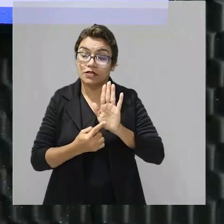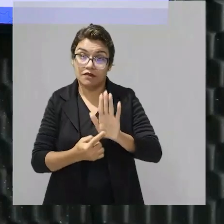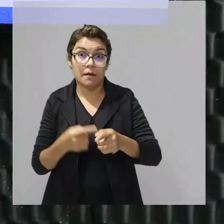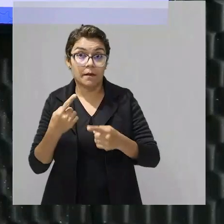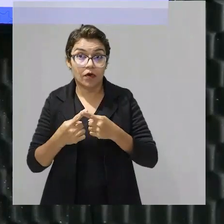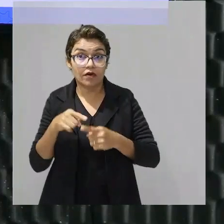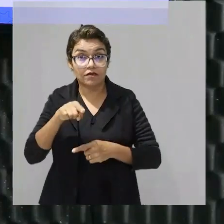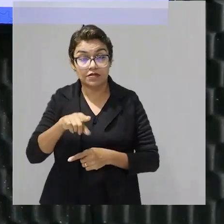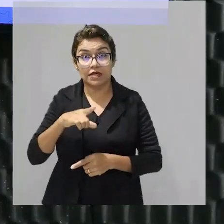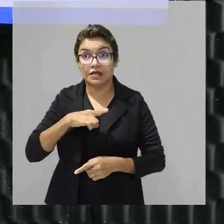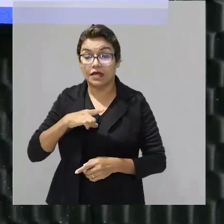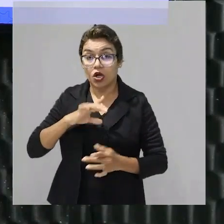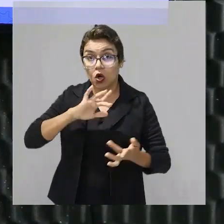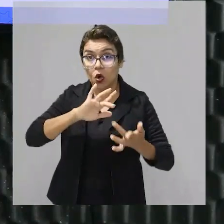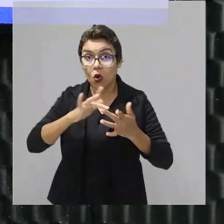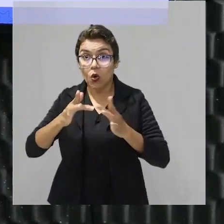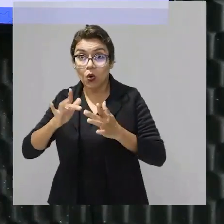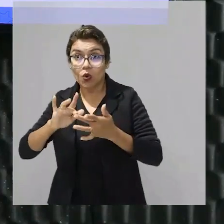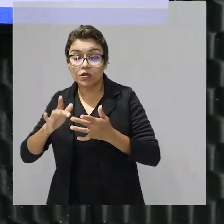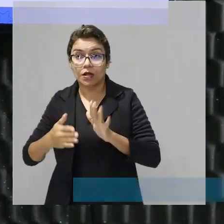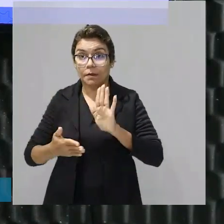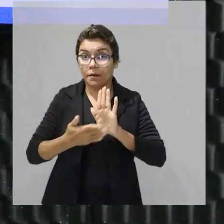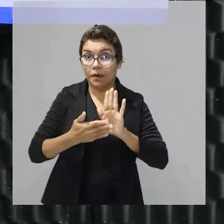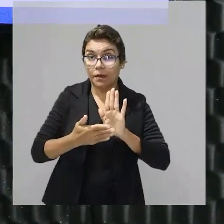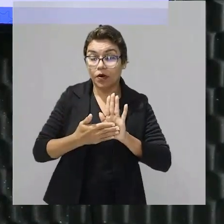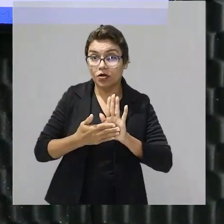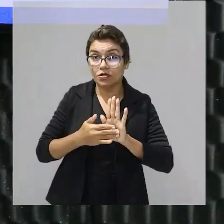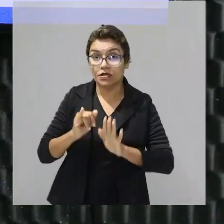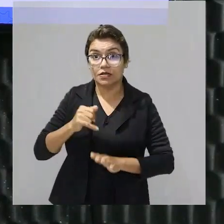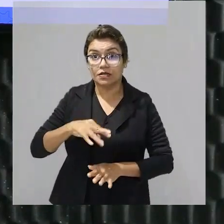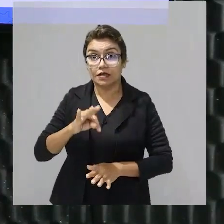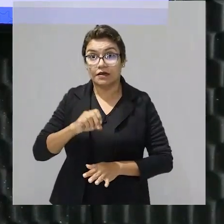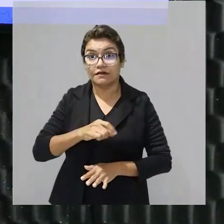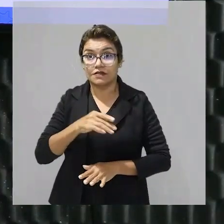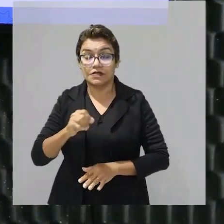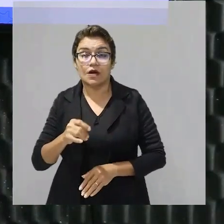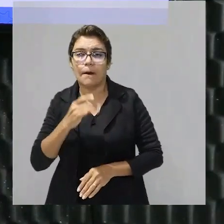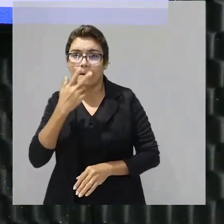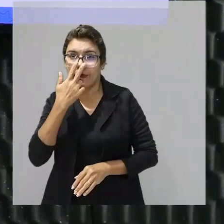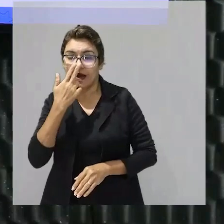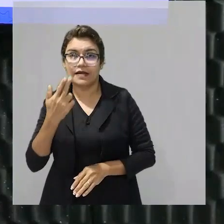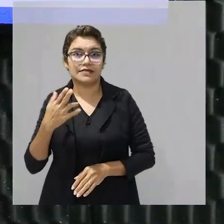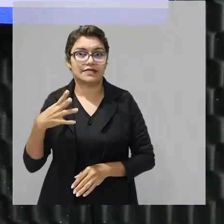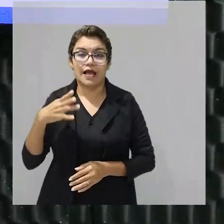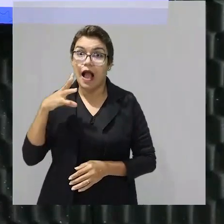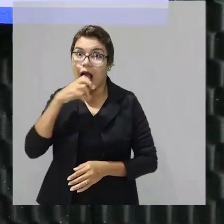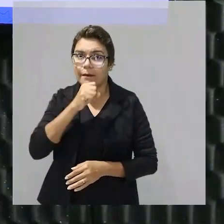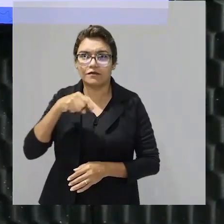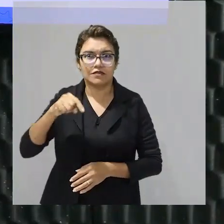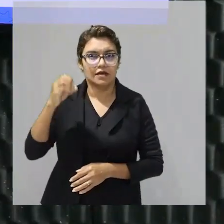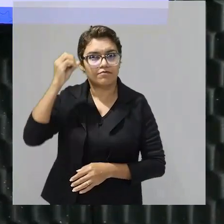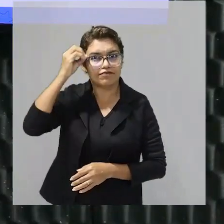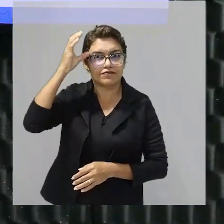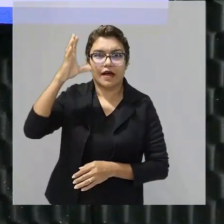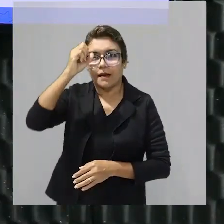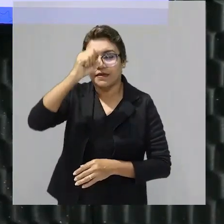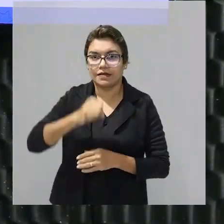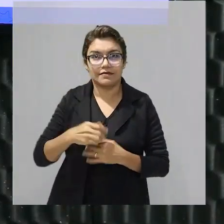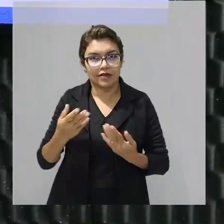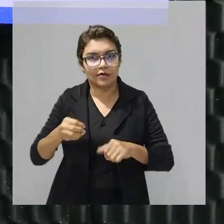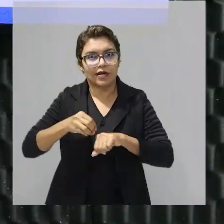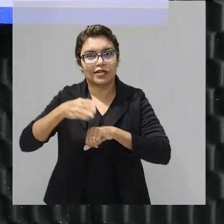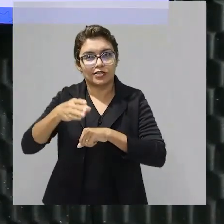vocês, é necessário que vocês façam o quê? É necessário que vocês treinem. Quer uma boa dica? Vocês podem ir treinando por